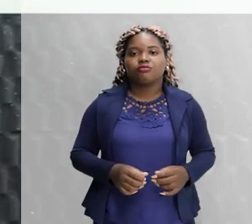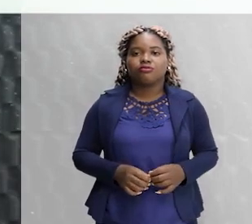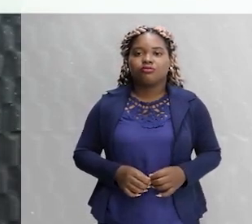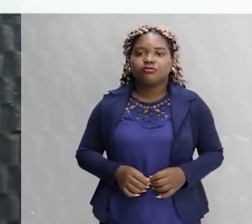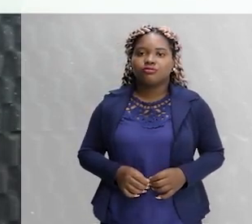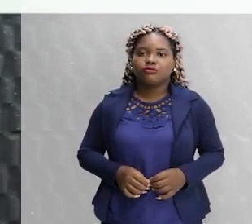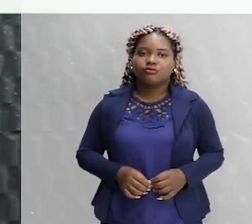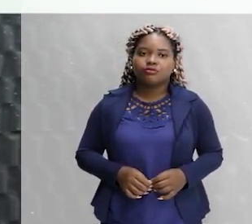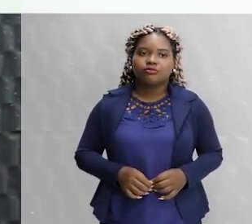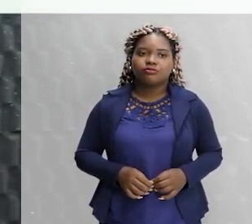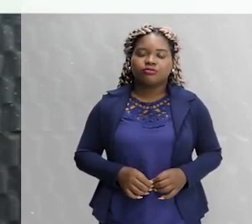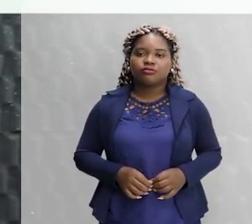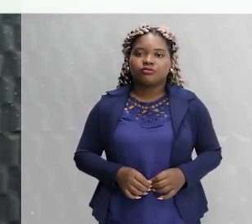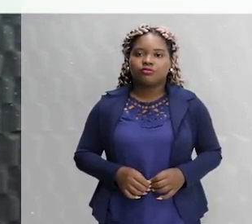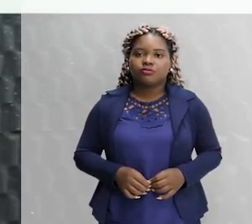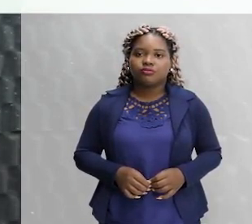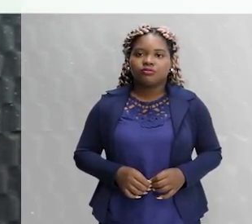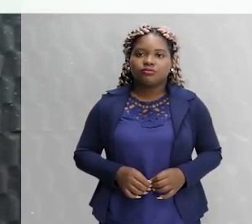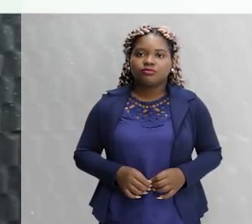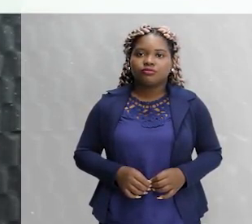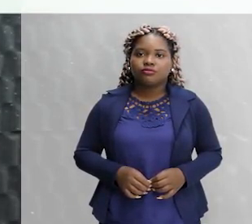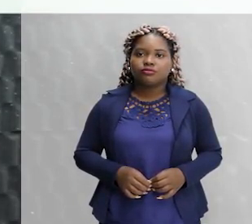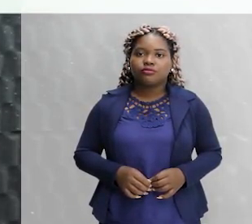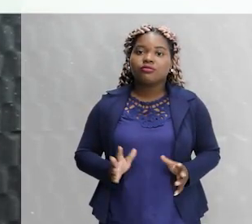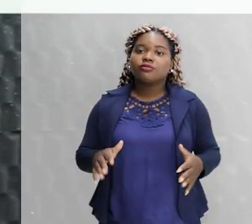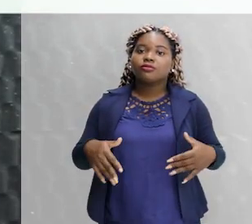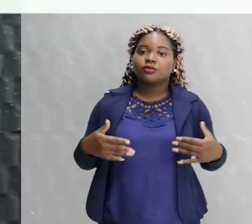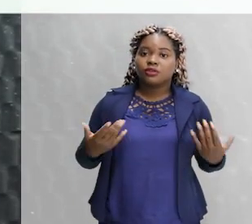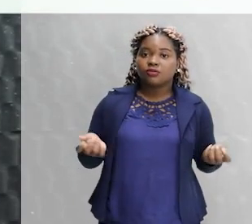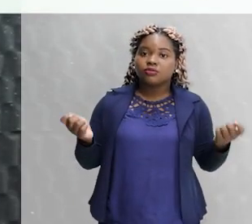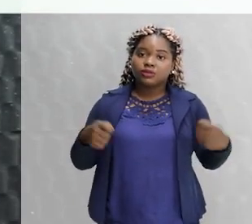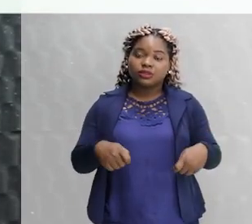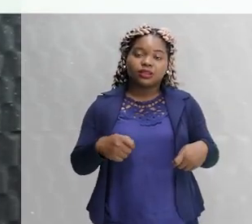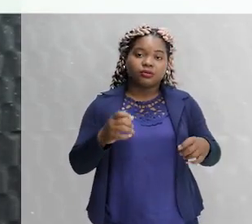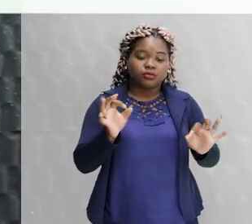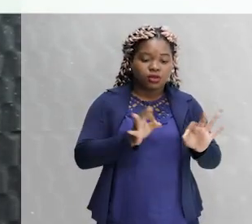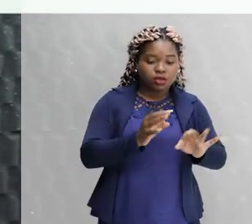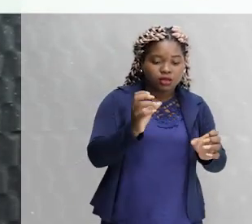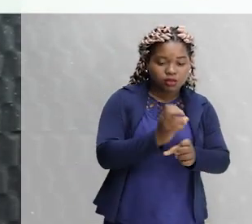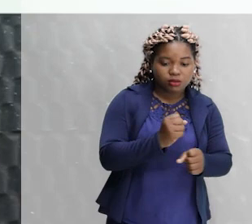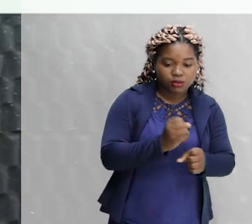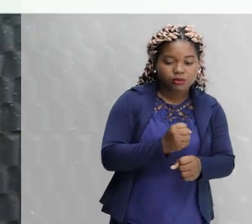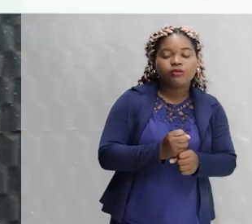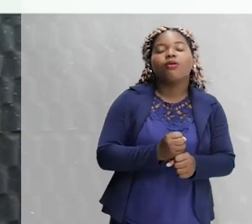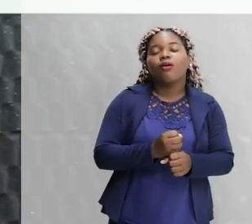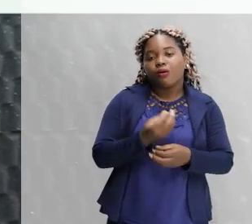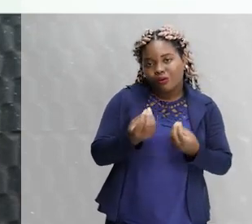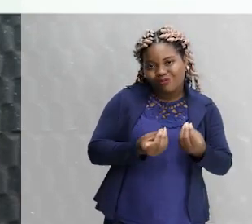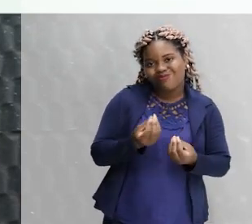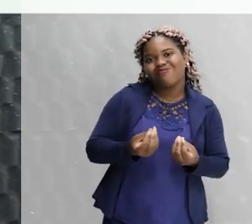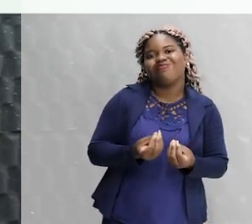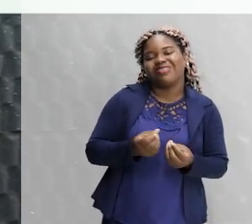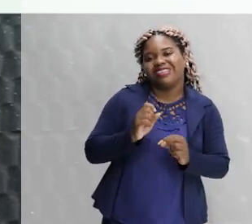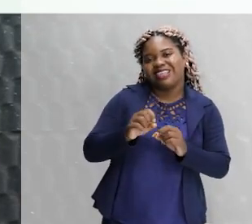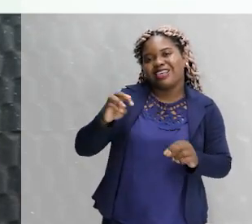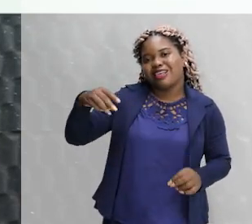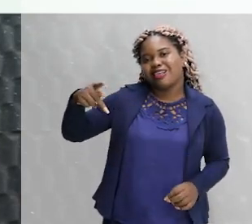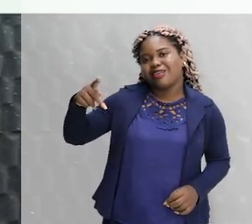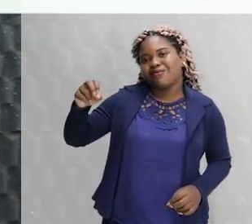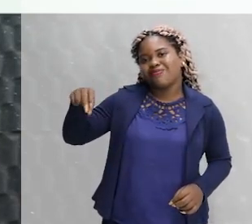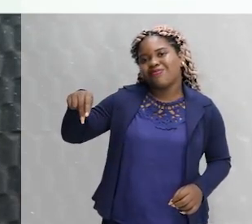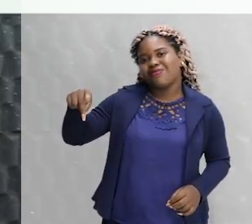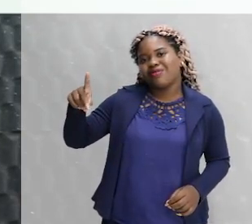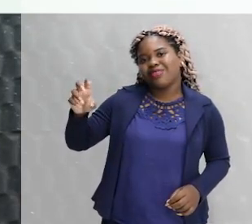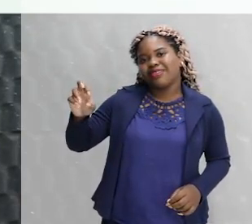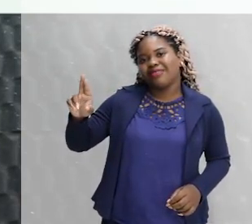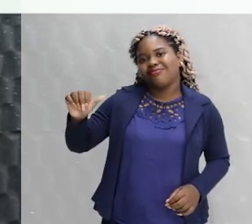5. Certo? Então, a gente pode responder isso aqui como se fosse uma média ponderada, onde a frequência